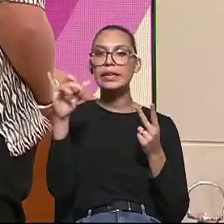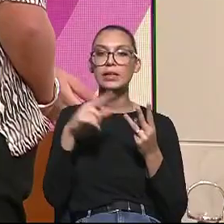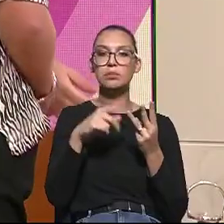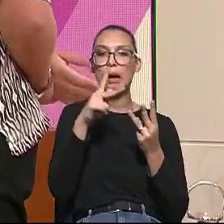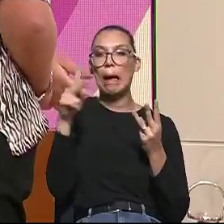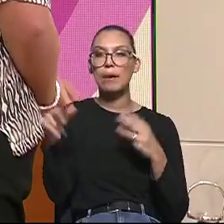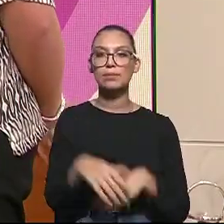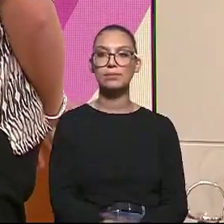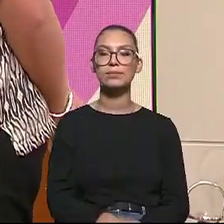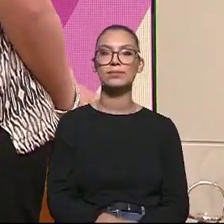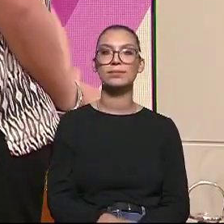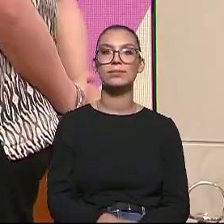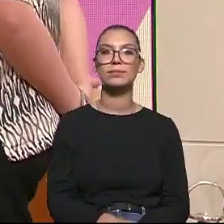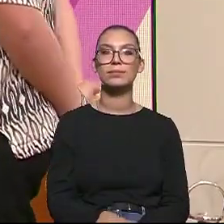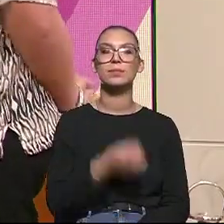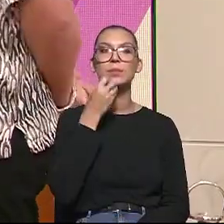Certo, muito bem.